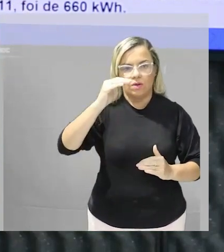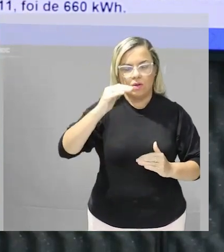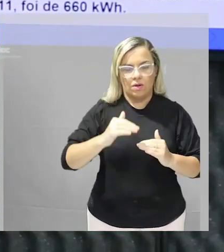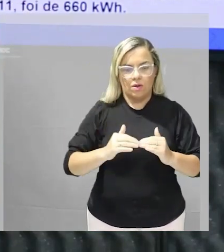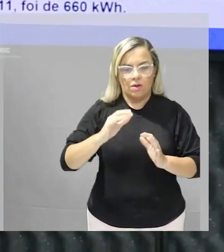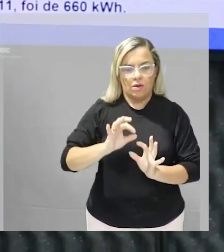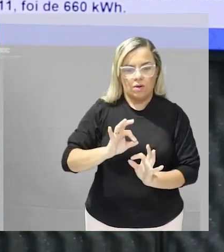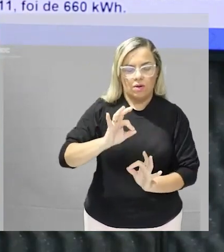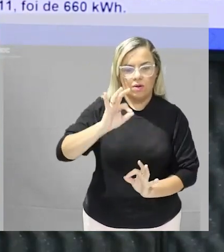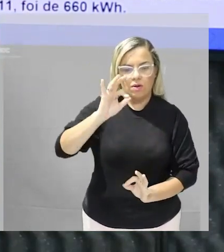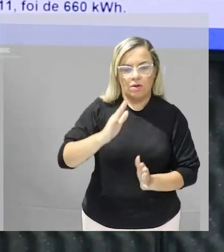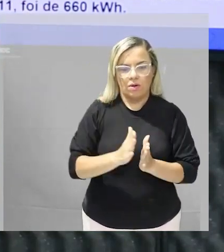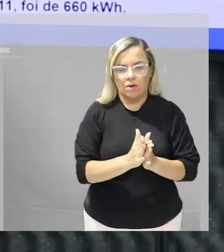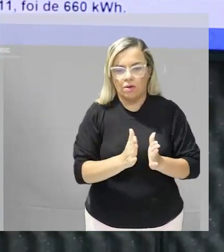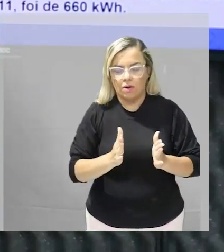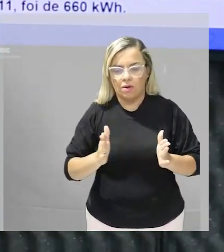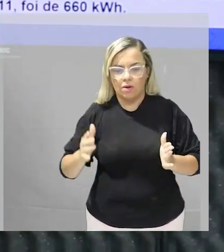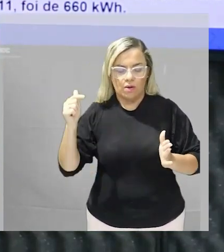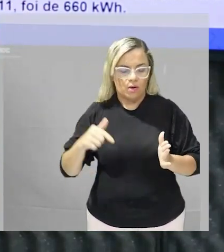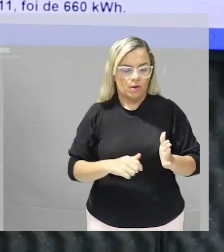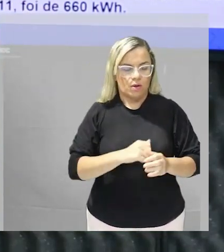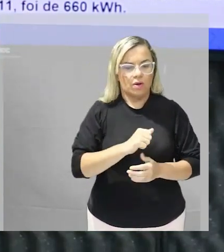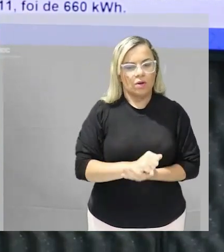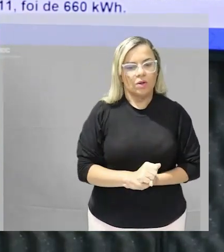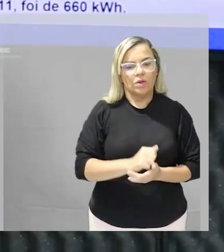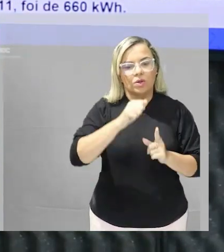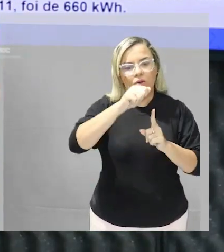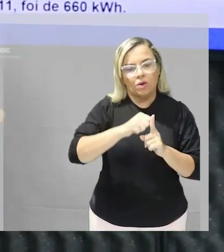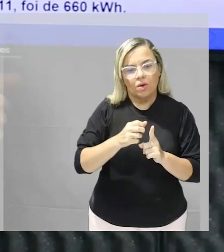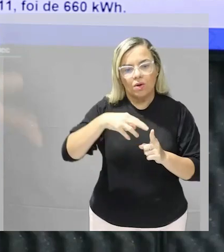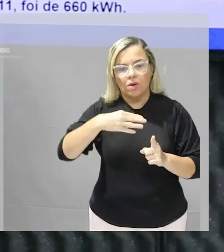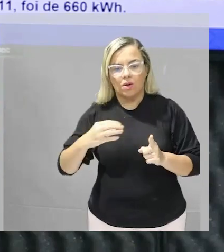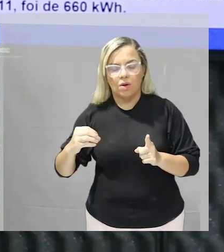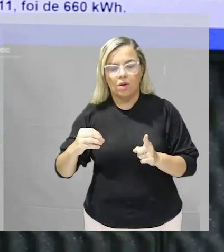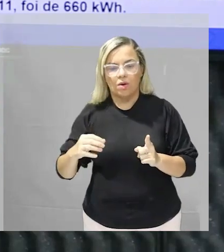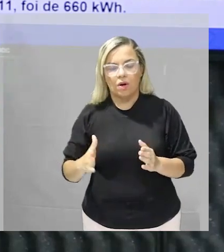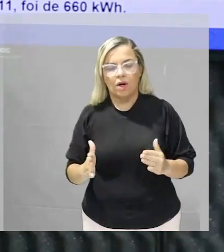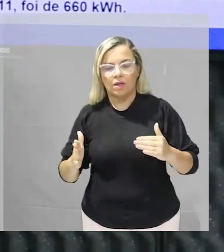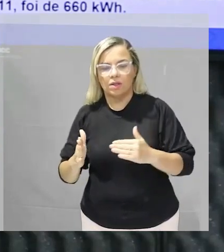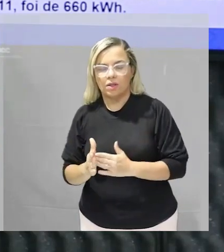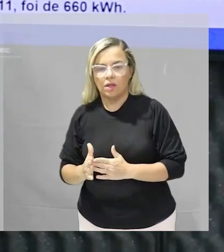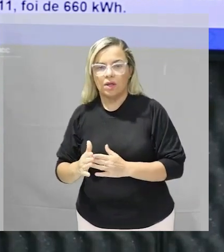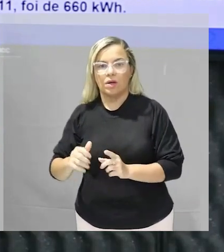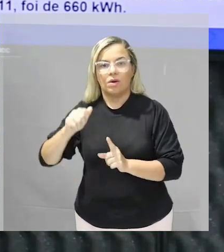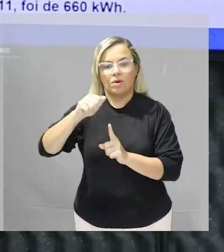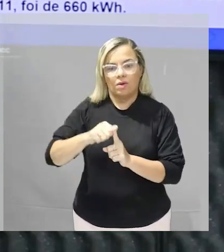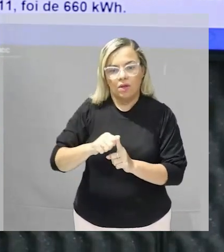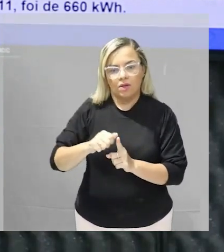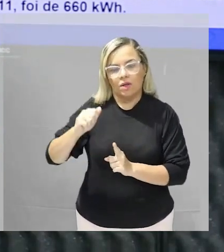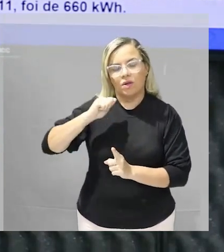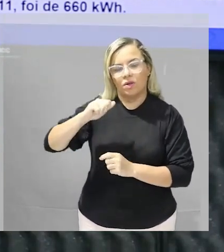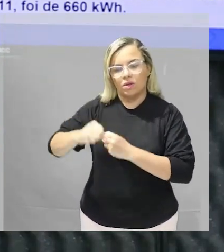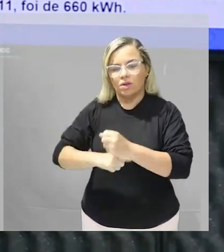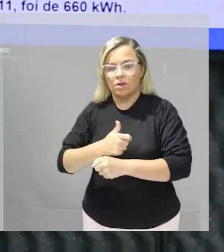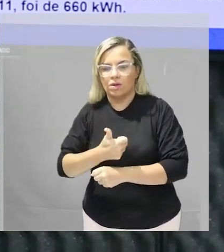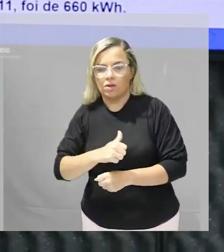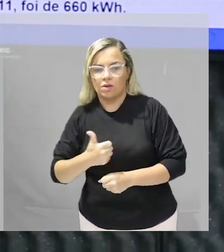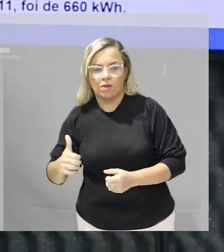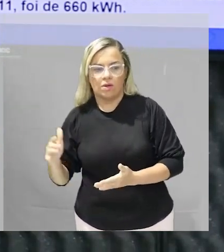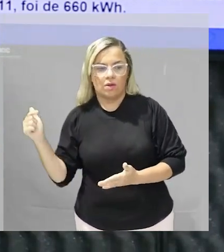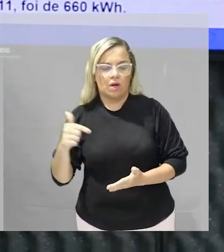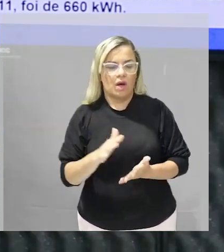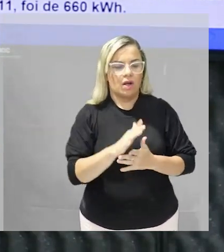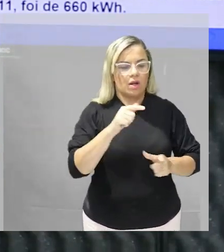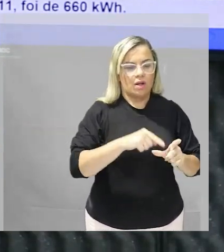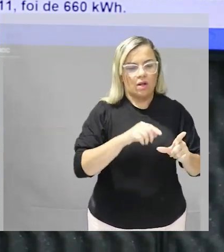e linear no período de Março a agosto de 2011 por fim a letra é a média